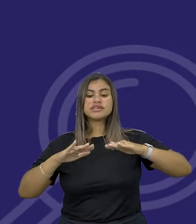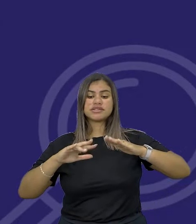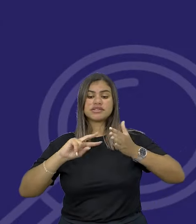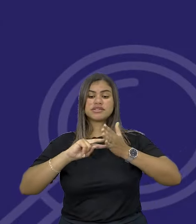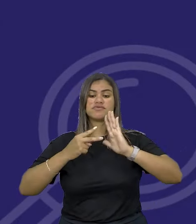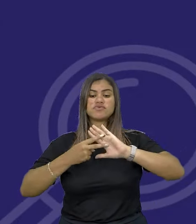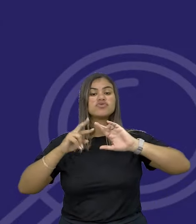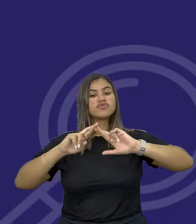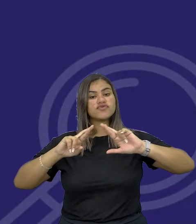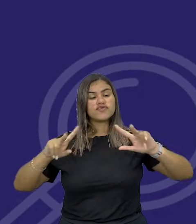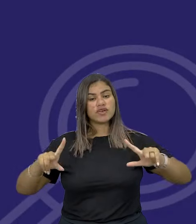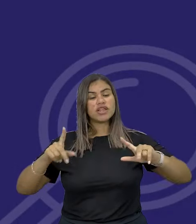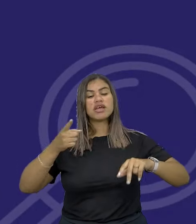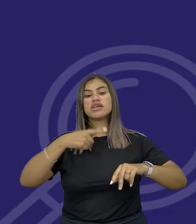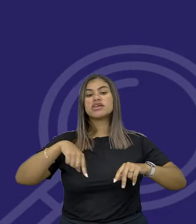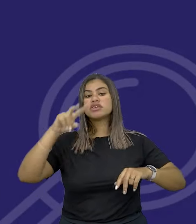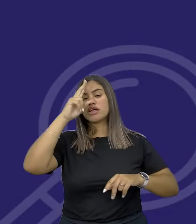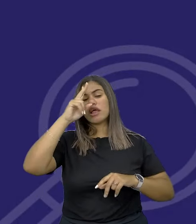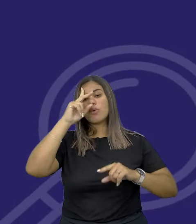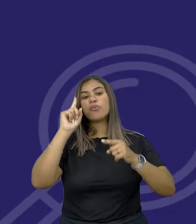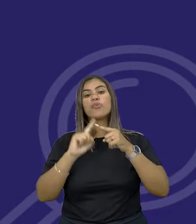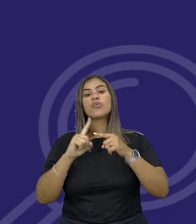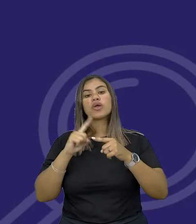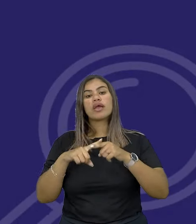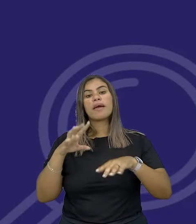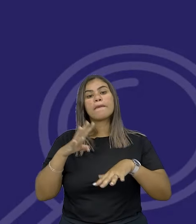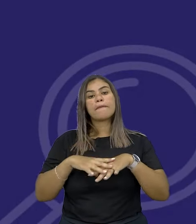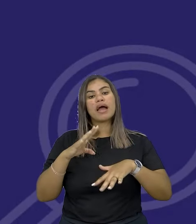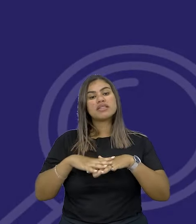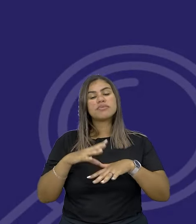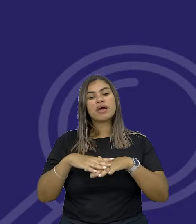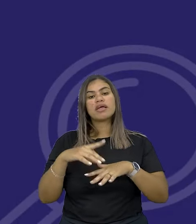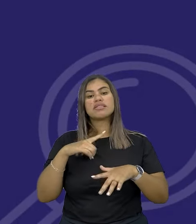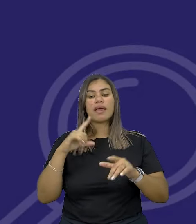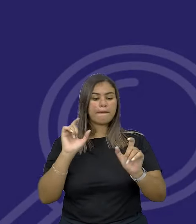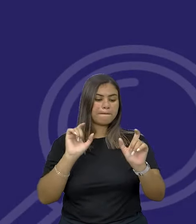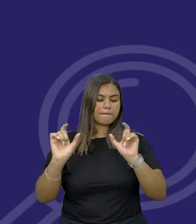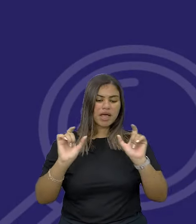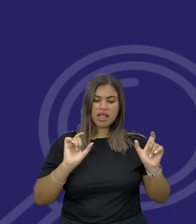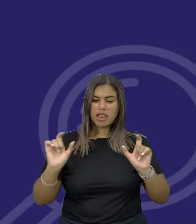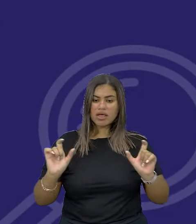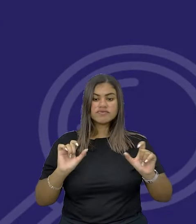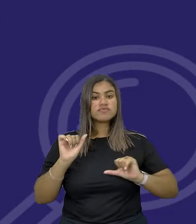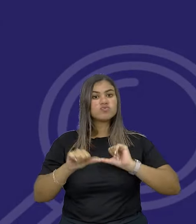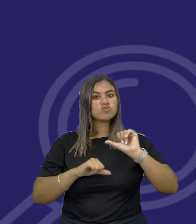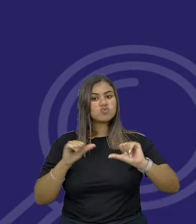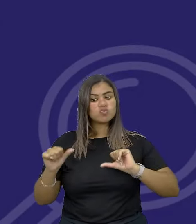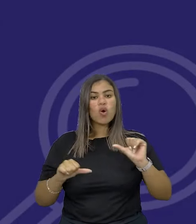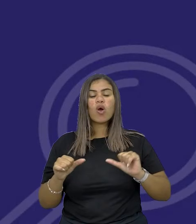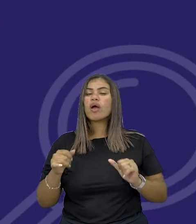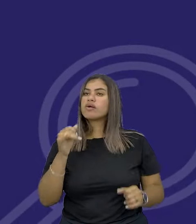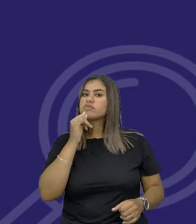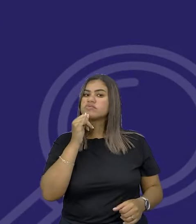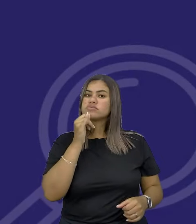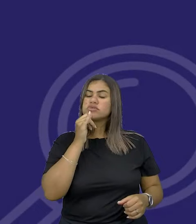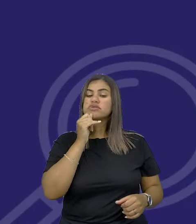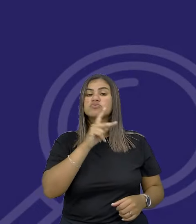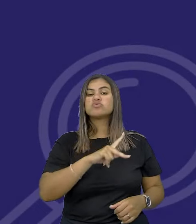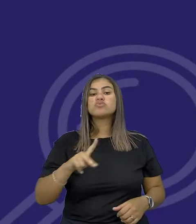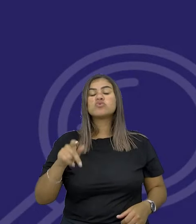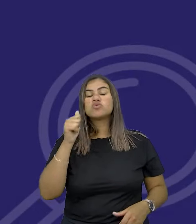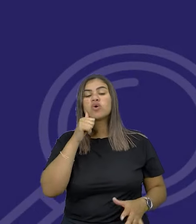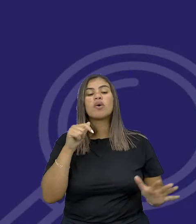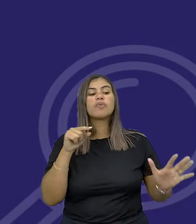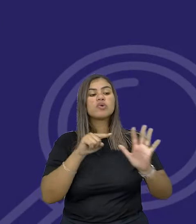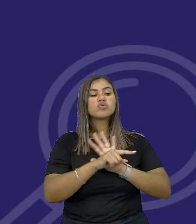diferente, né? E a gente lembra disso porque na matemática existem várias palavras que mudam. E um exemplo bem simples é assim: uma professora uma vez